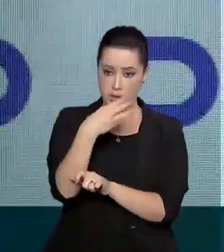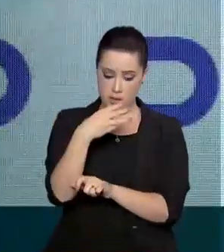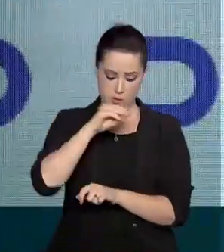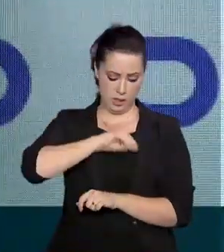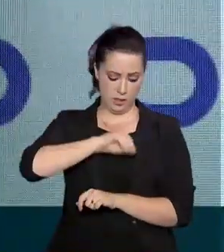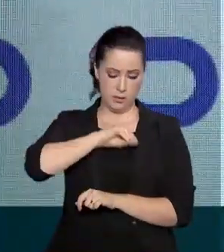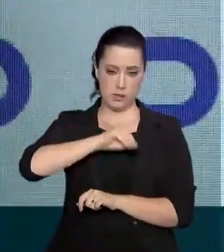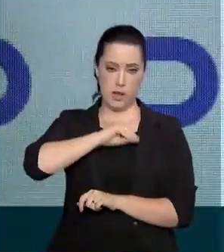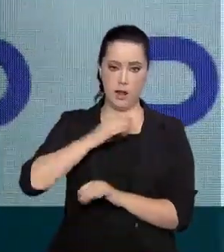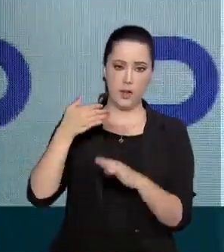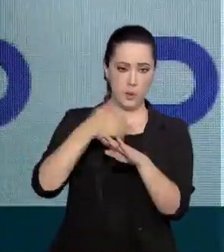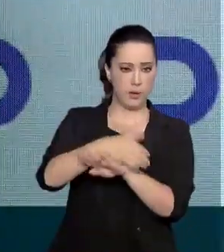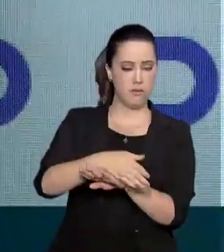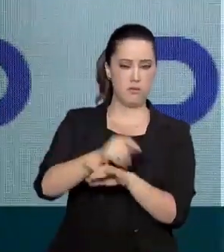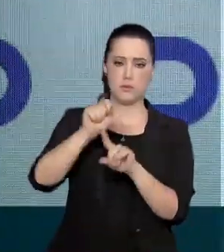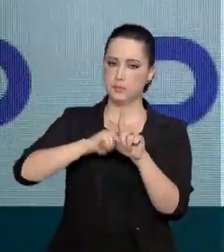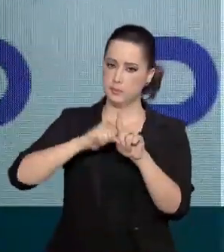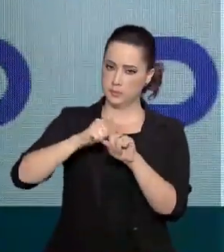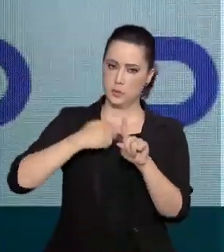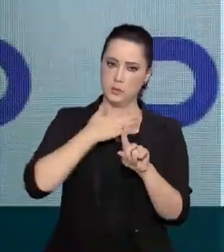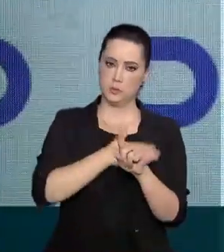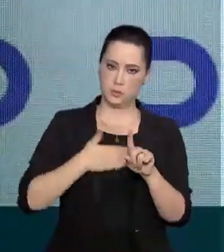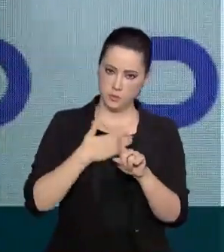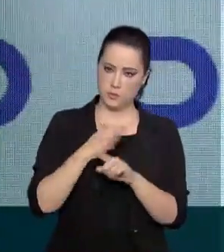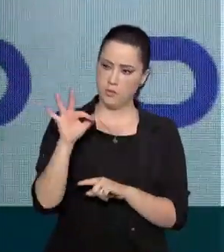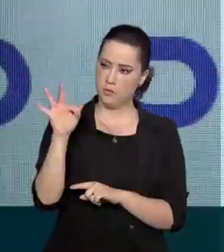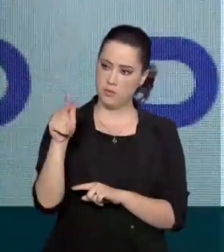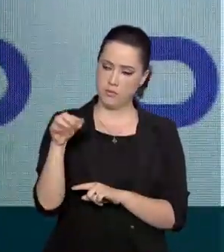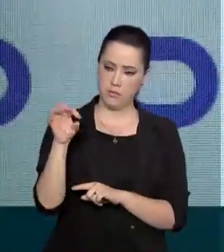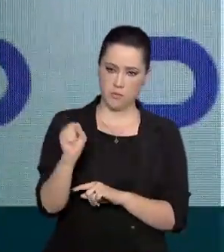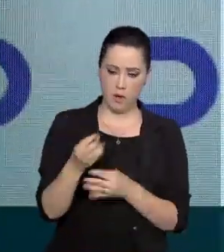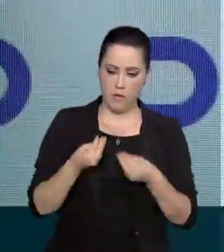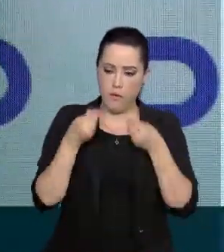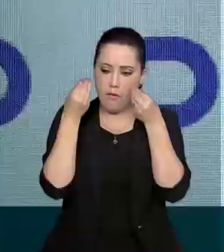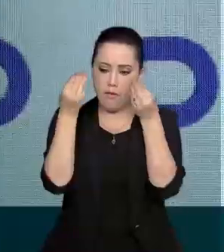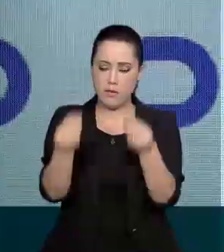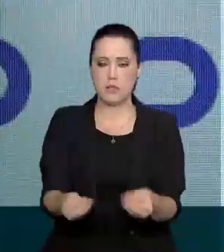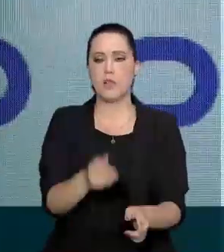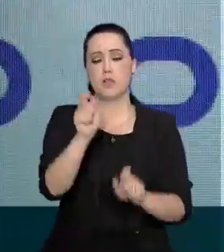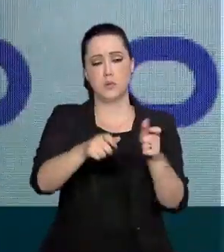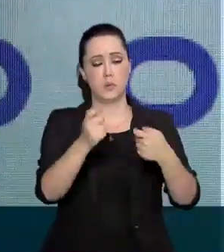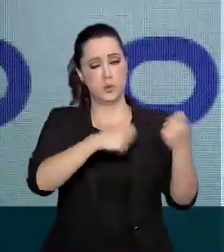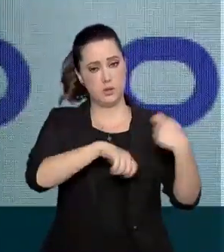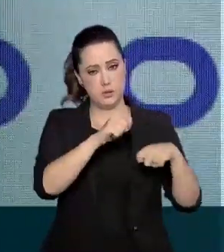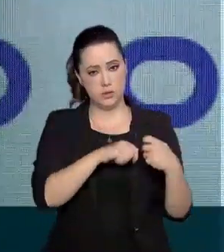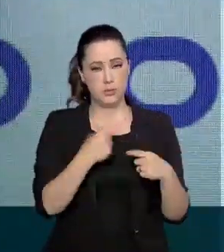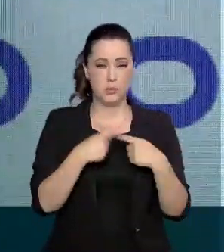do FGTS, que ajuda um pouco na economia, que realmente a nossa situação ainda está um pouco